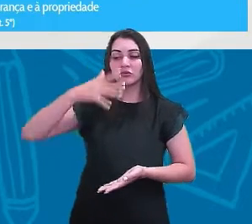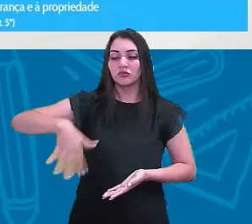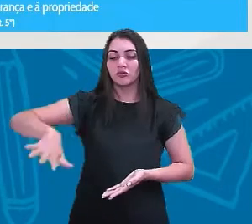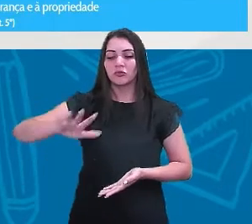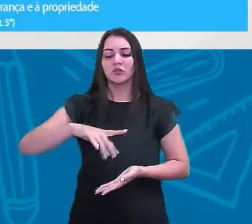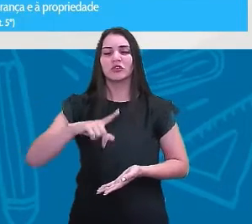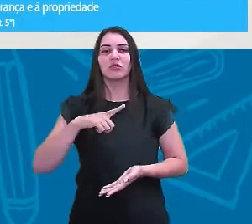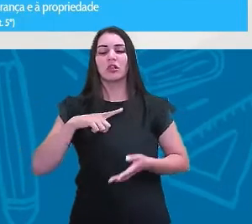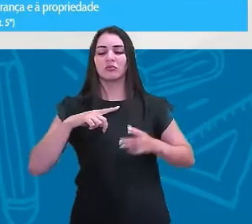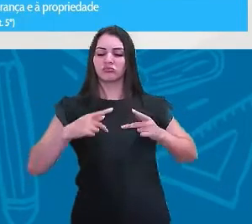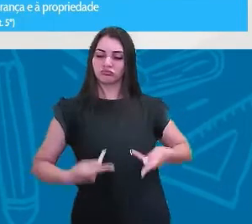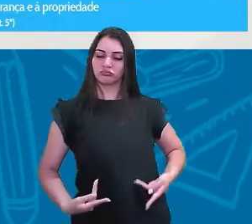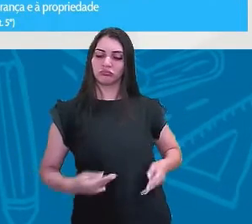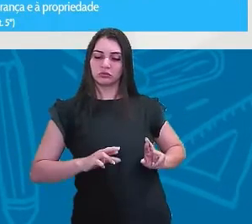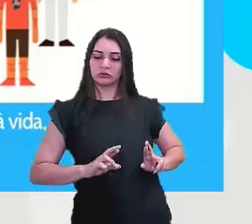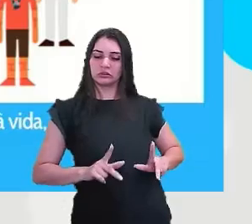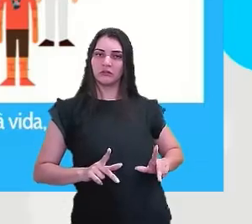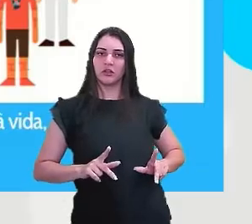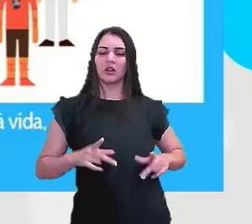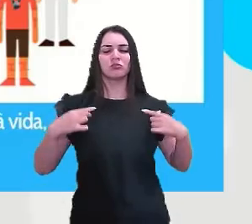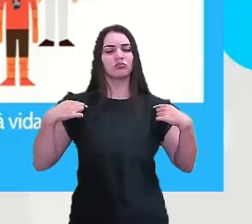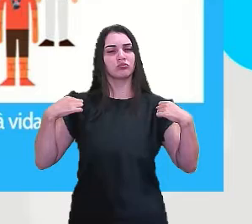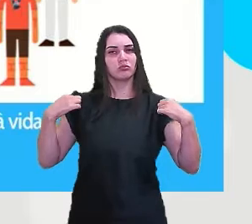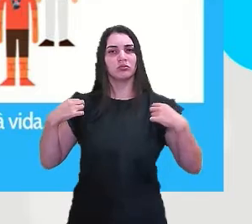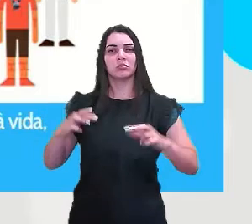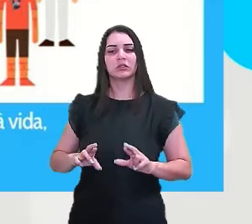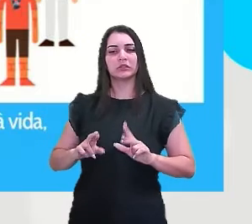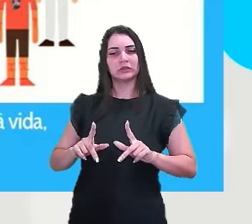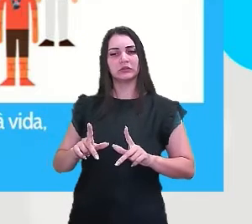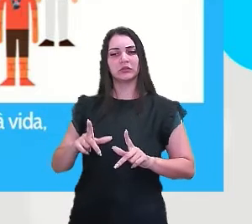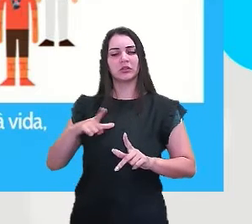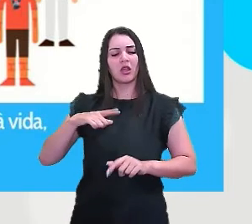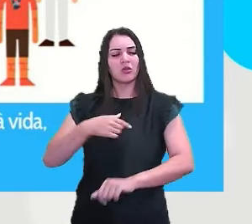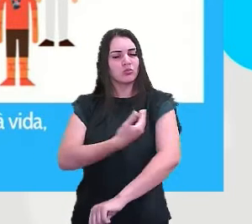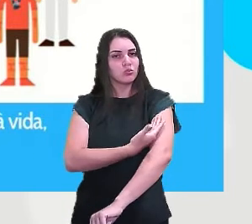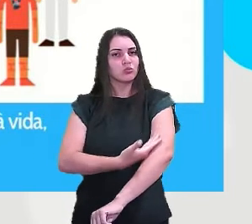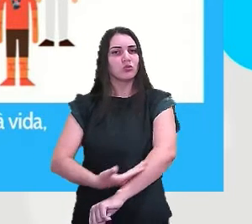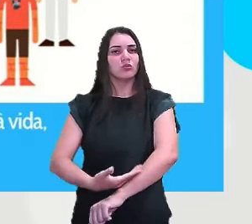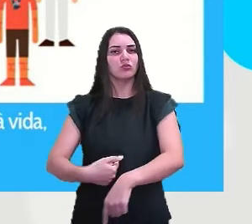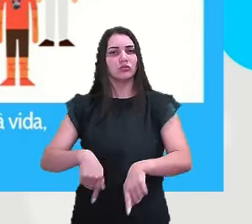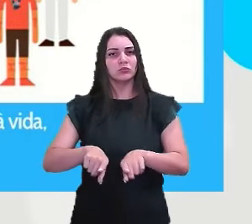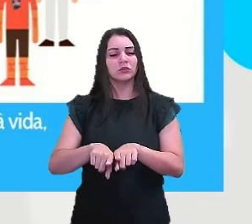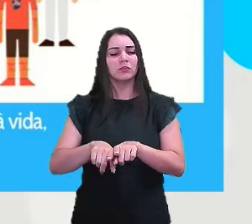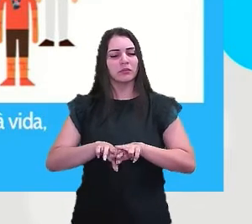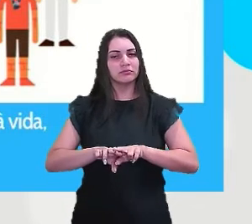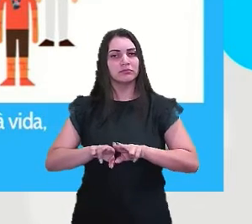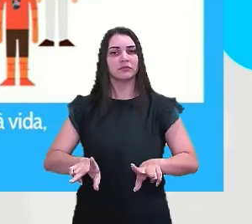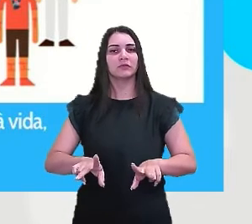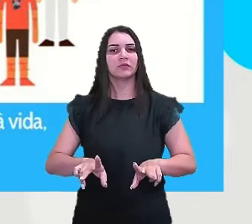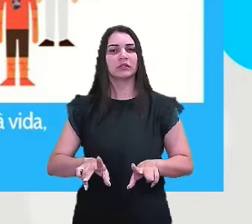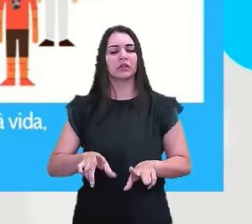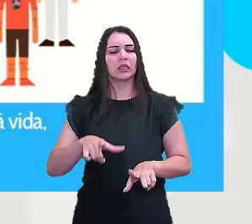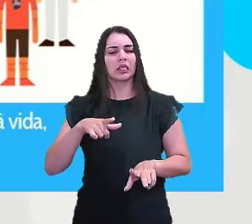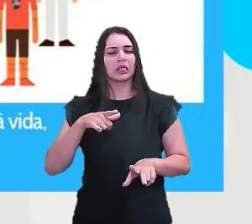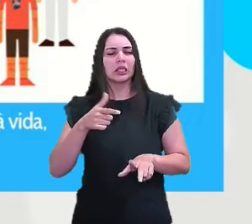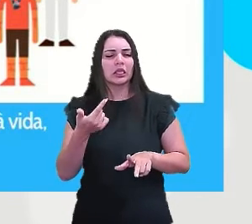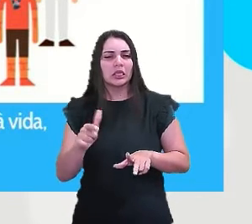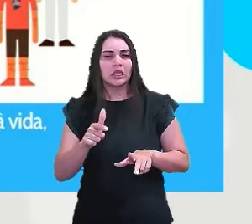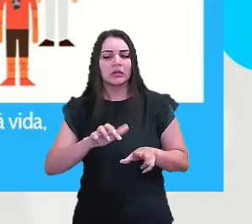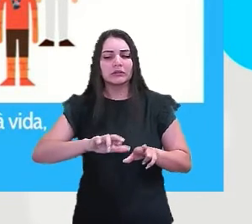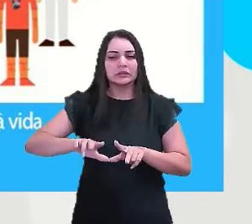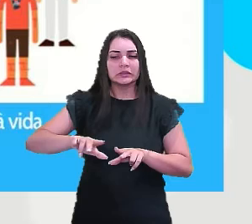jeito diferente, com a vestimenta diferente, às vezes até com um costume diferente. Sem distinção de